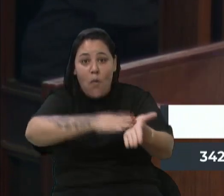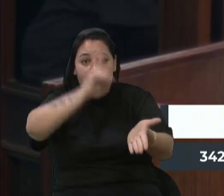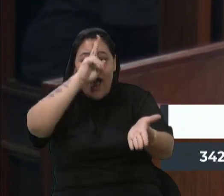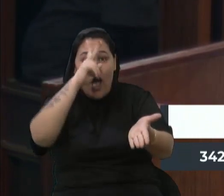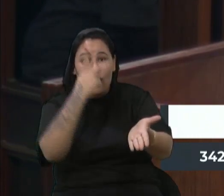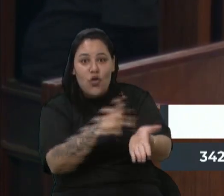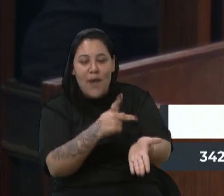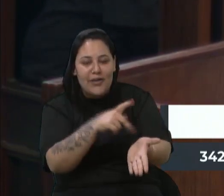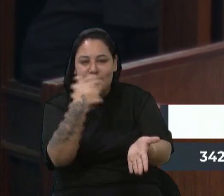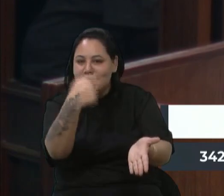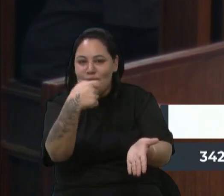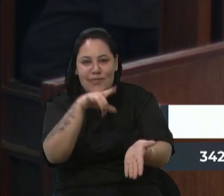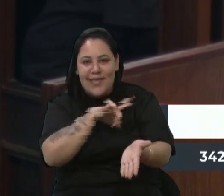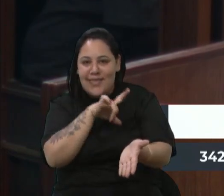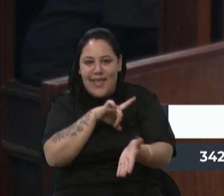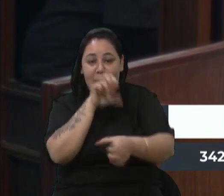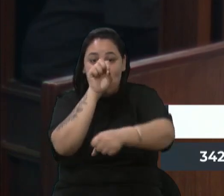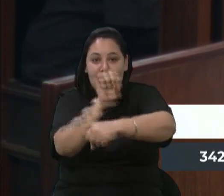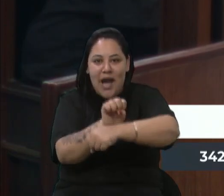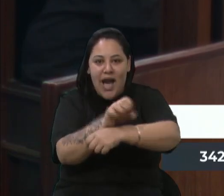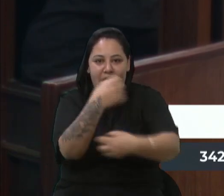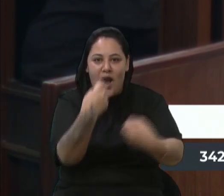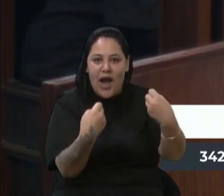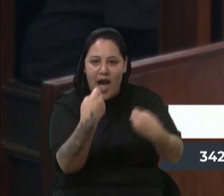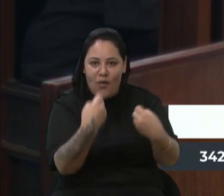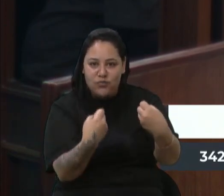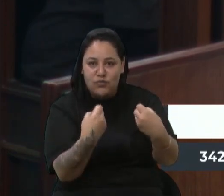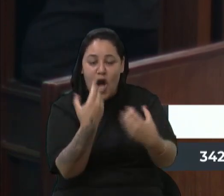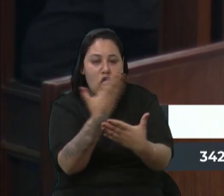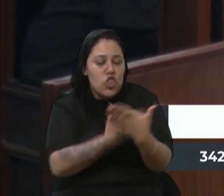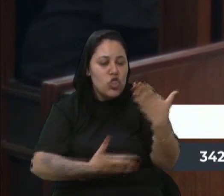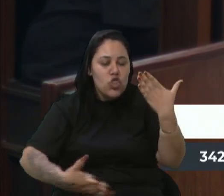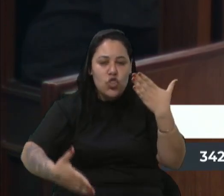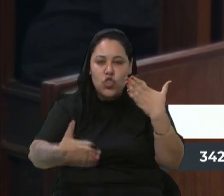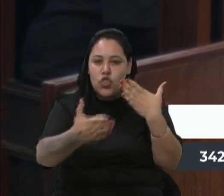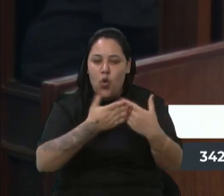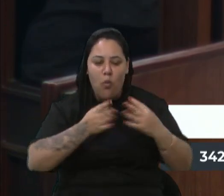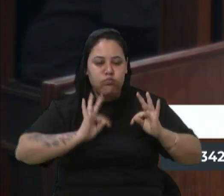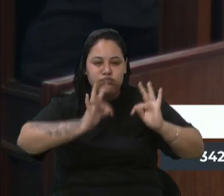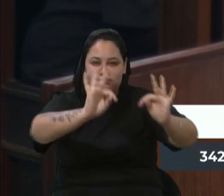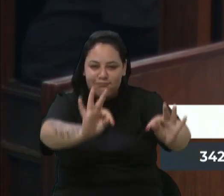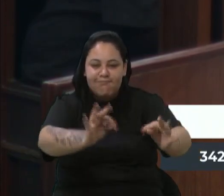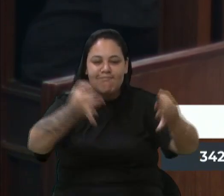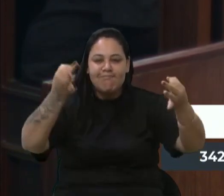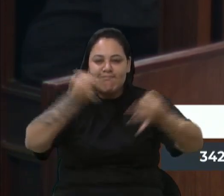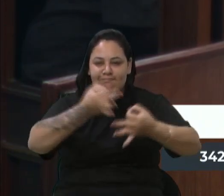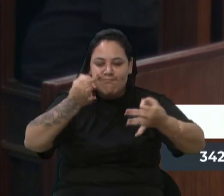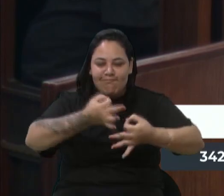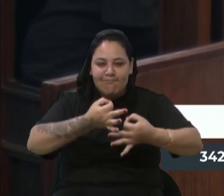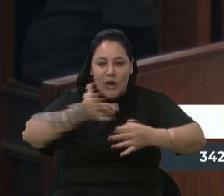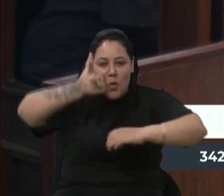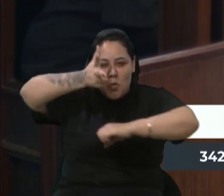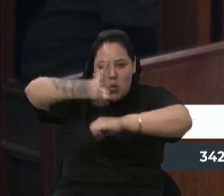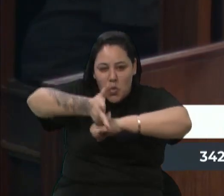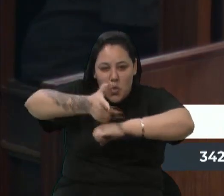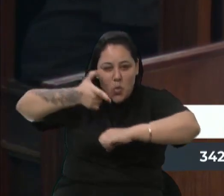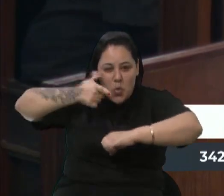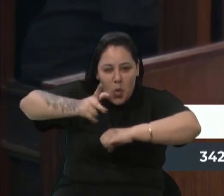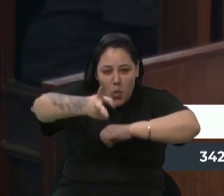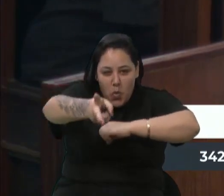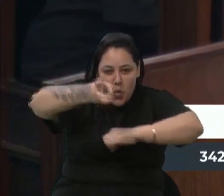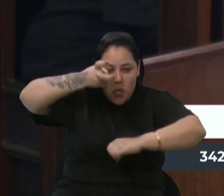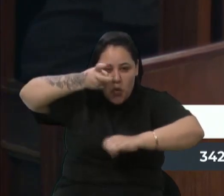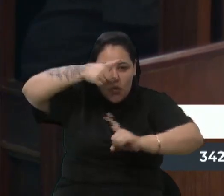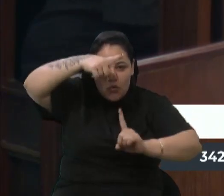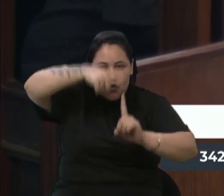da parada ou a redução de veículo. Os aparelhos também são capazes de identificar o tipo de veículo para